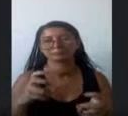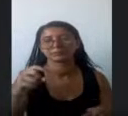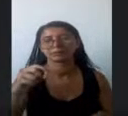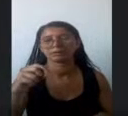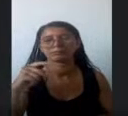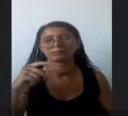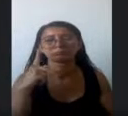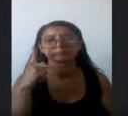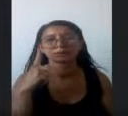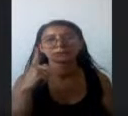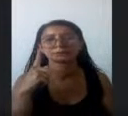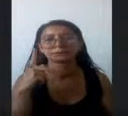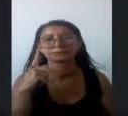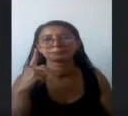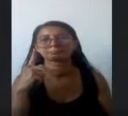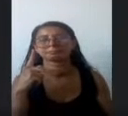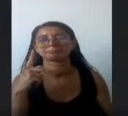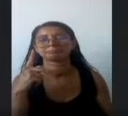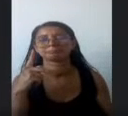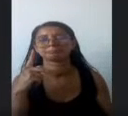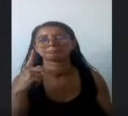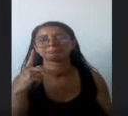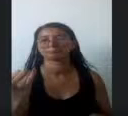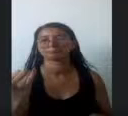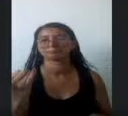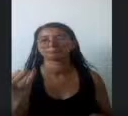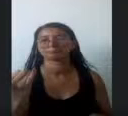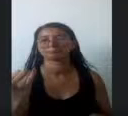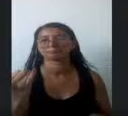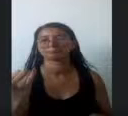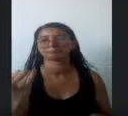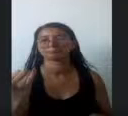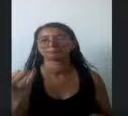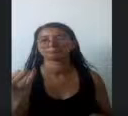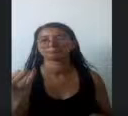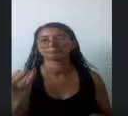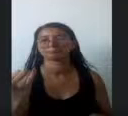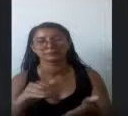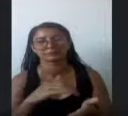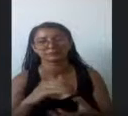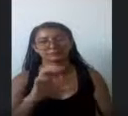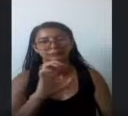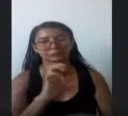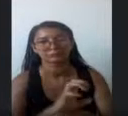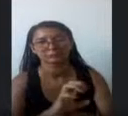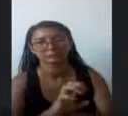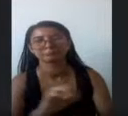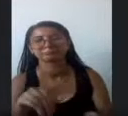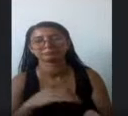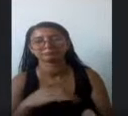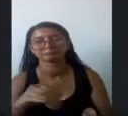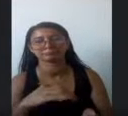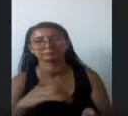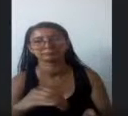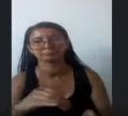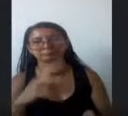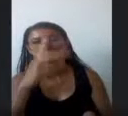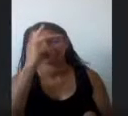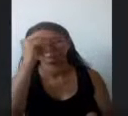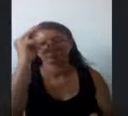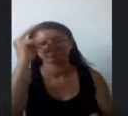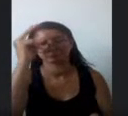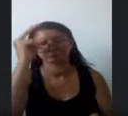destacar, mais uma vez, dando parabéns à Secretaria Estadual de Saúde e à Secretaria Municipal de João Pessoa, mas, por exemplo, a gente tem o primeiro